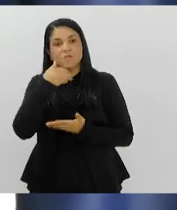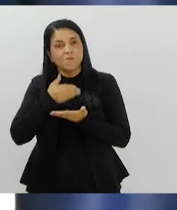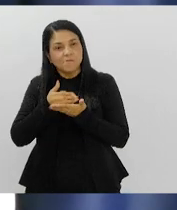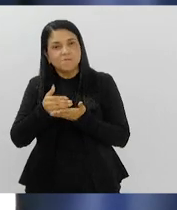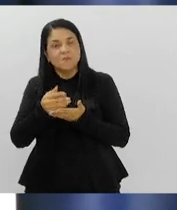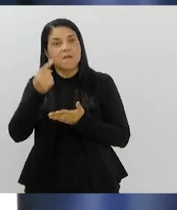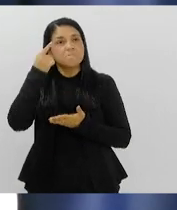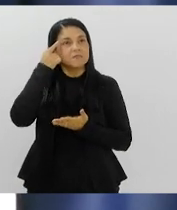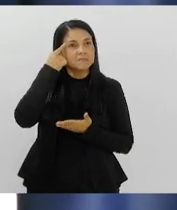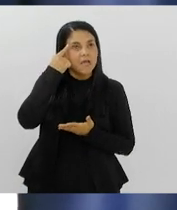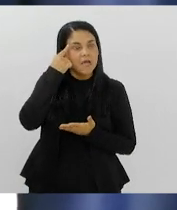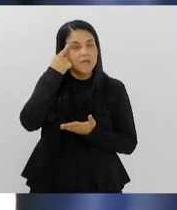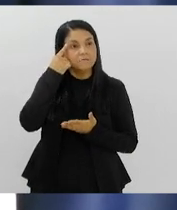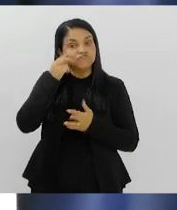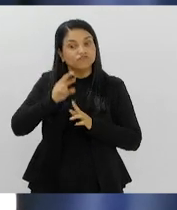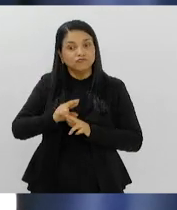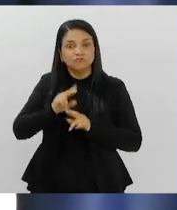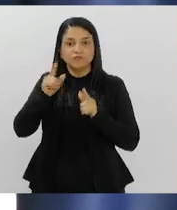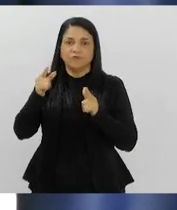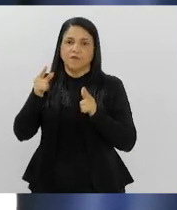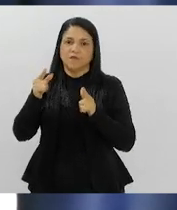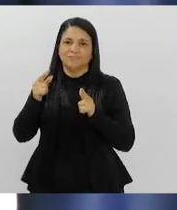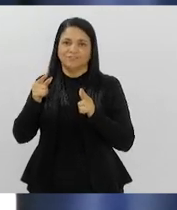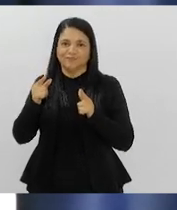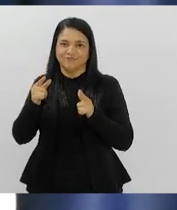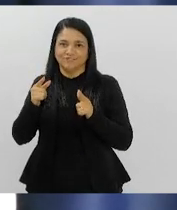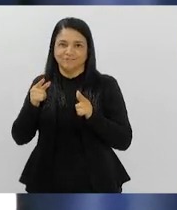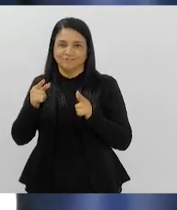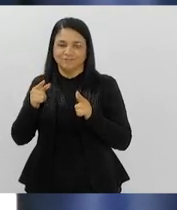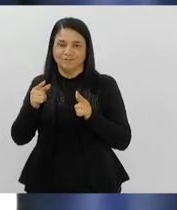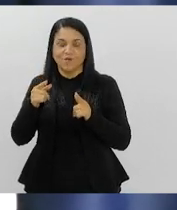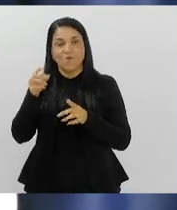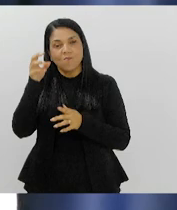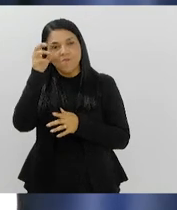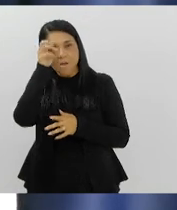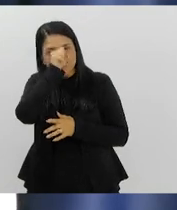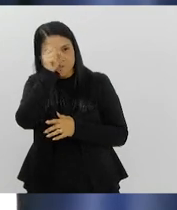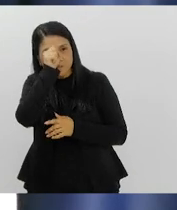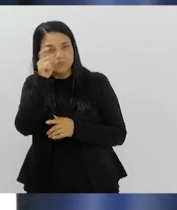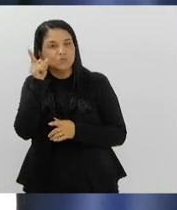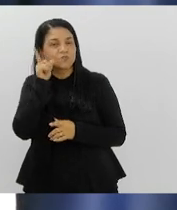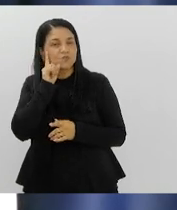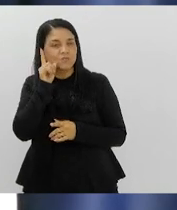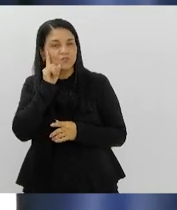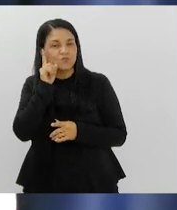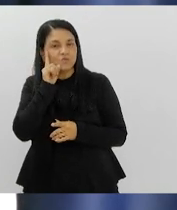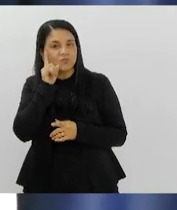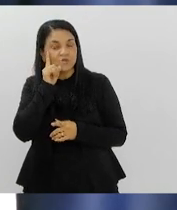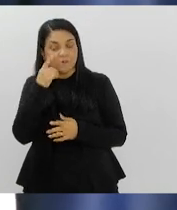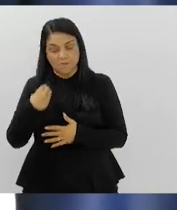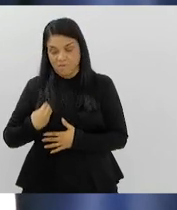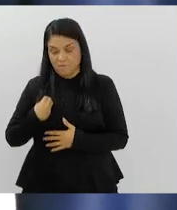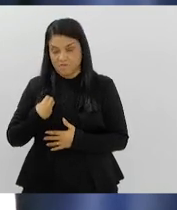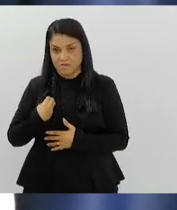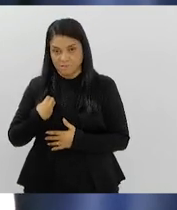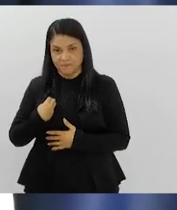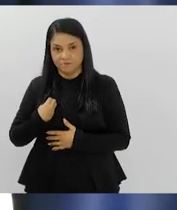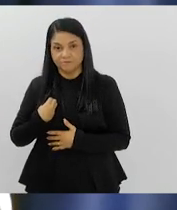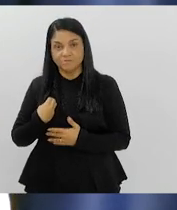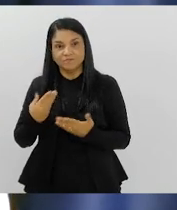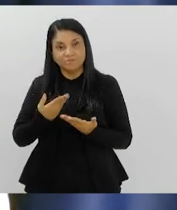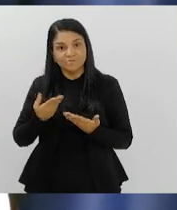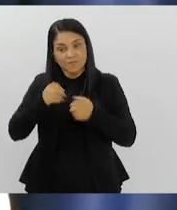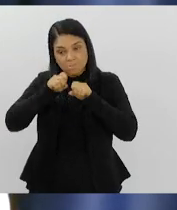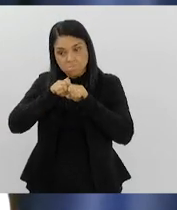pensar e a raciocinar de uma forma que eu não sabia fazer. Então, é um aprendizado que a gente traz para uma vida. E isso hoje a gente leva para os